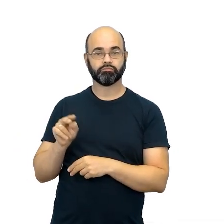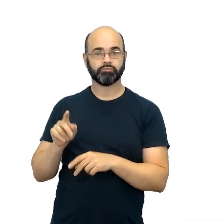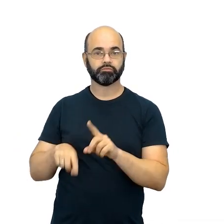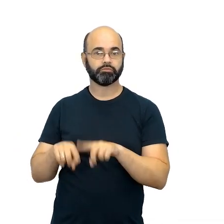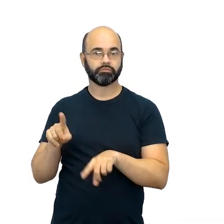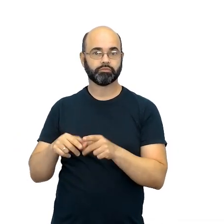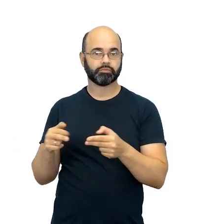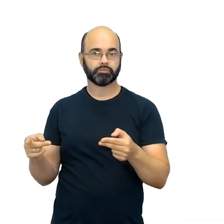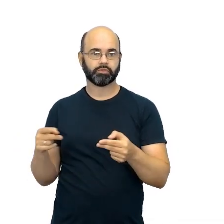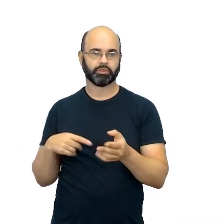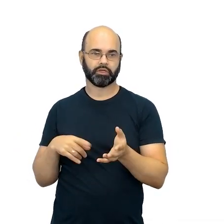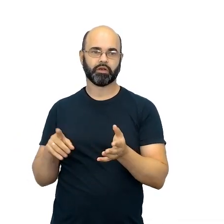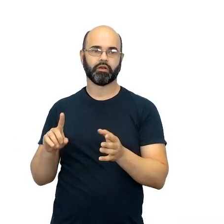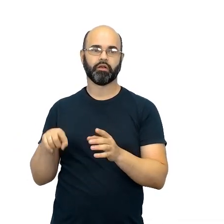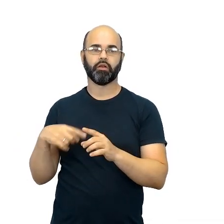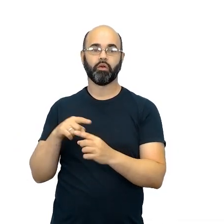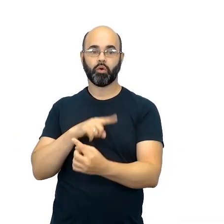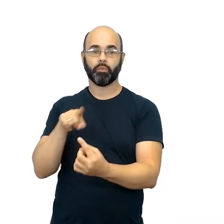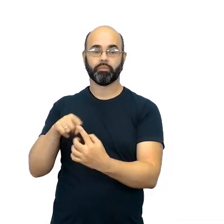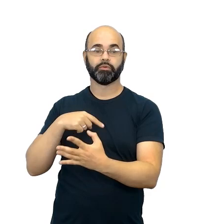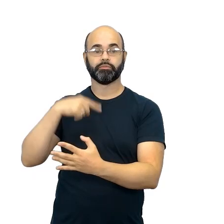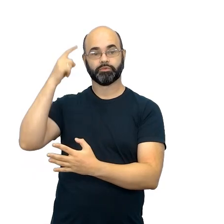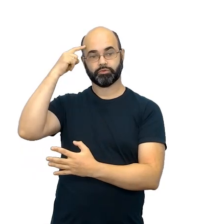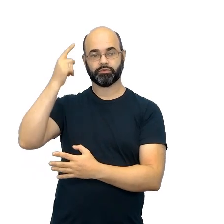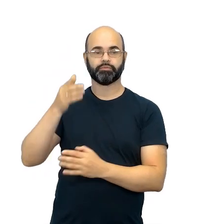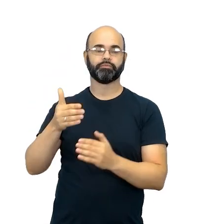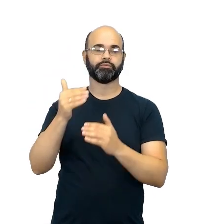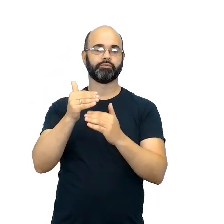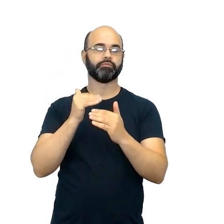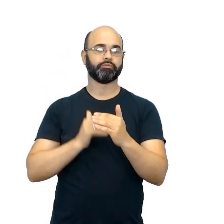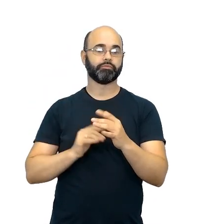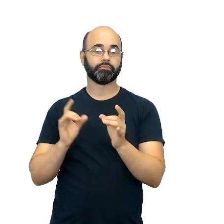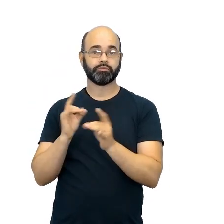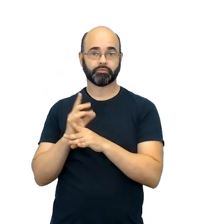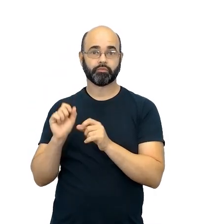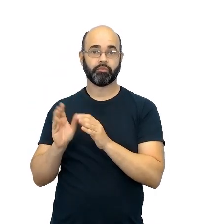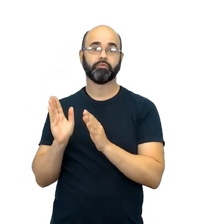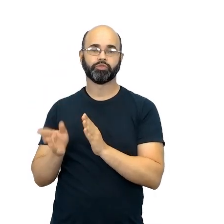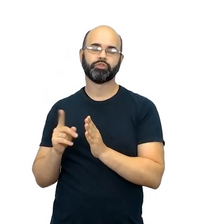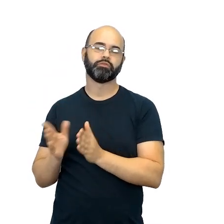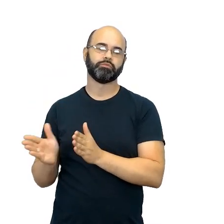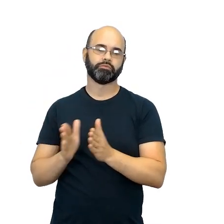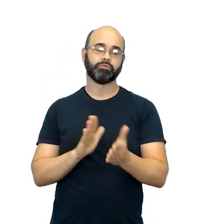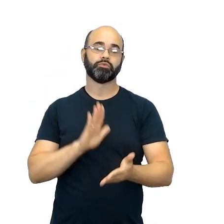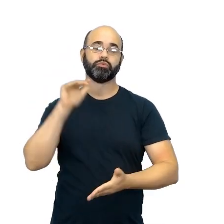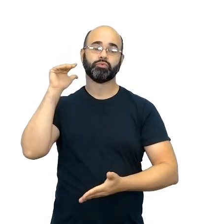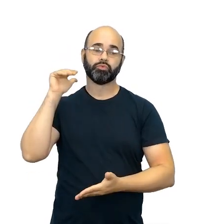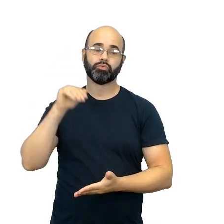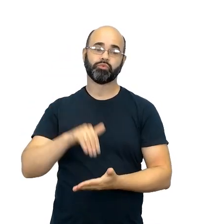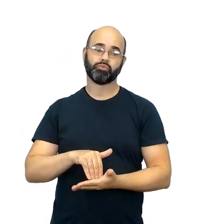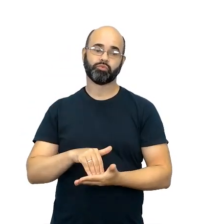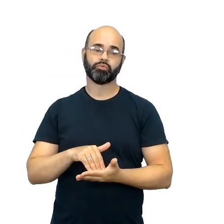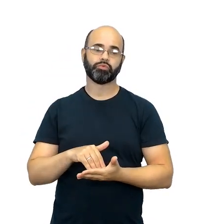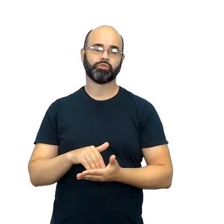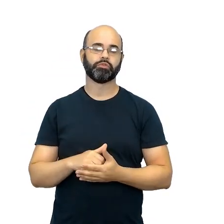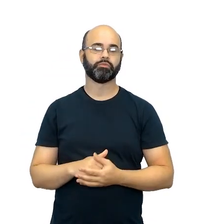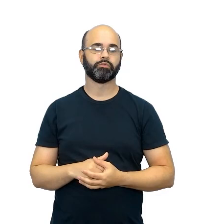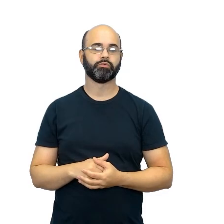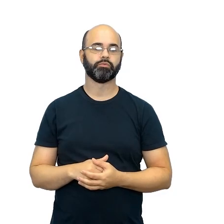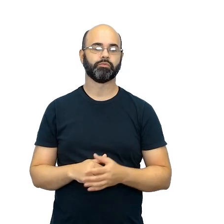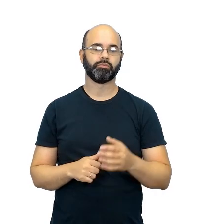resultados e conclusões, né, que seria a análise dessas informações coletadas. E, por último, né, eu sempre coloco